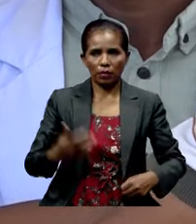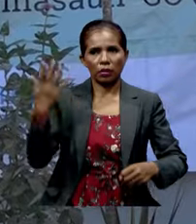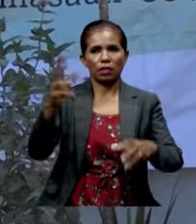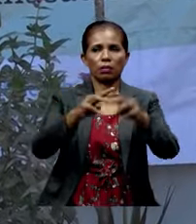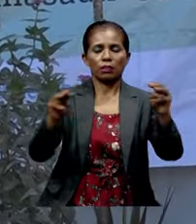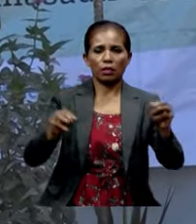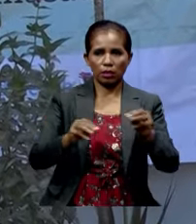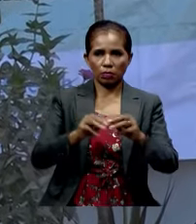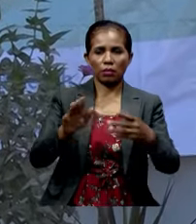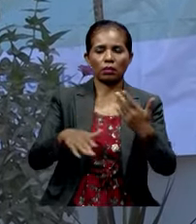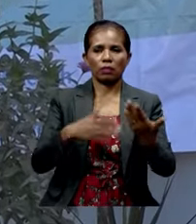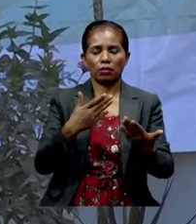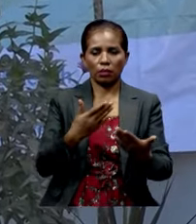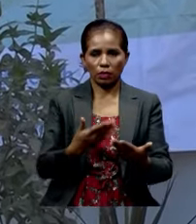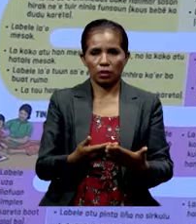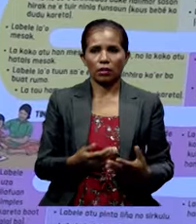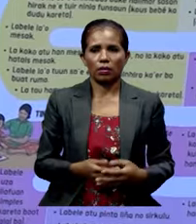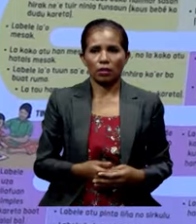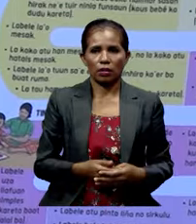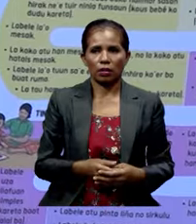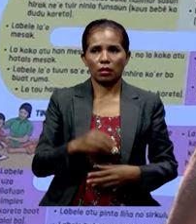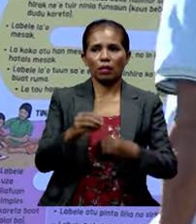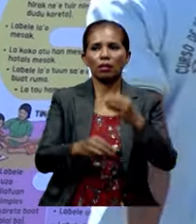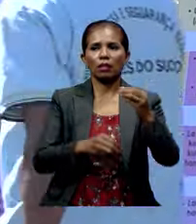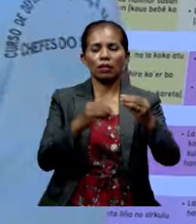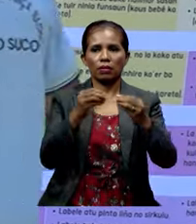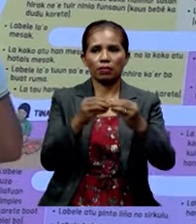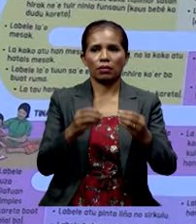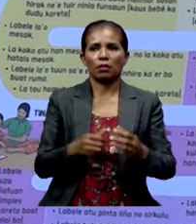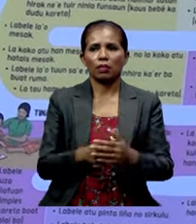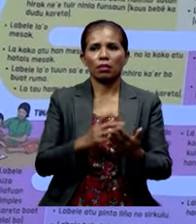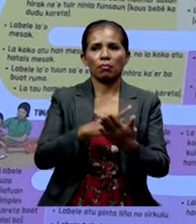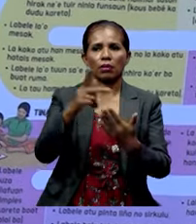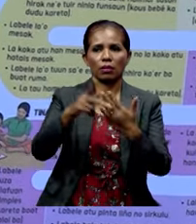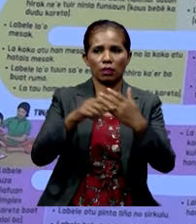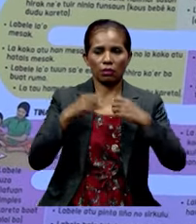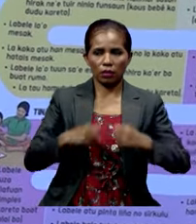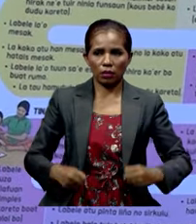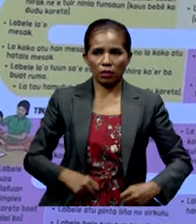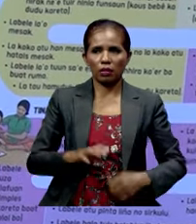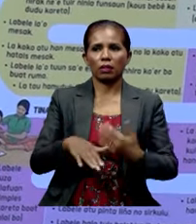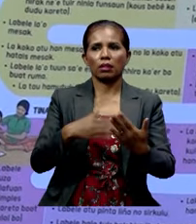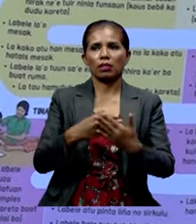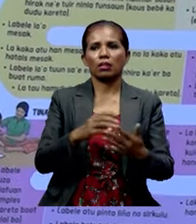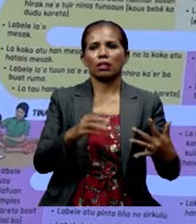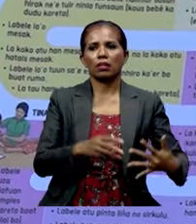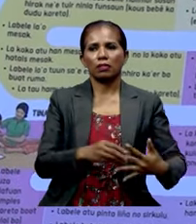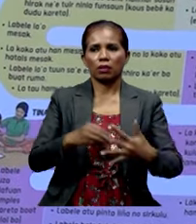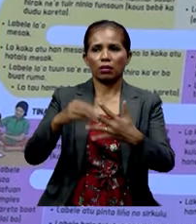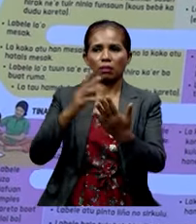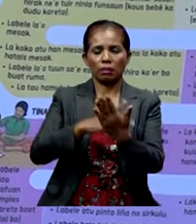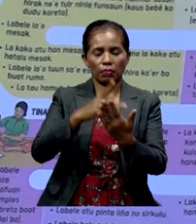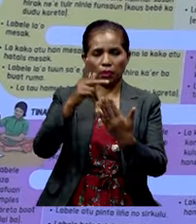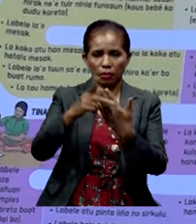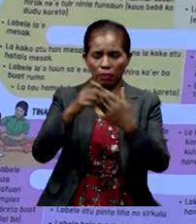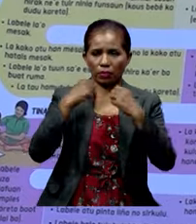município Sirahotuotu sobre programa saúde Sira liliu programa saúde